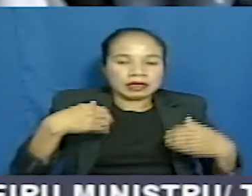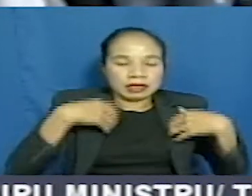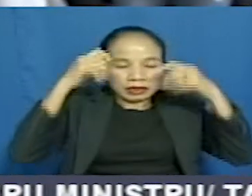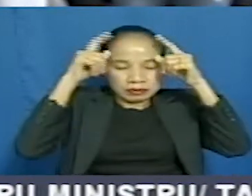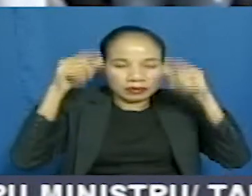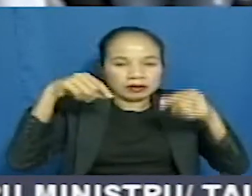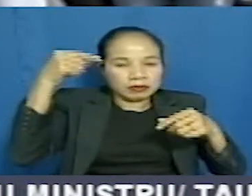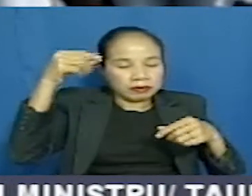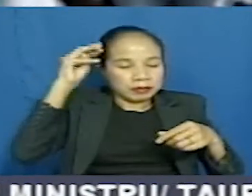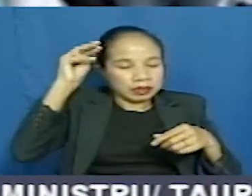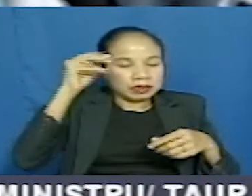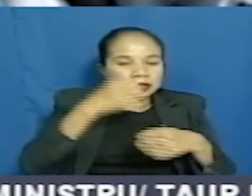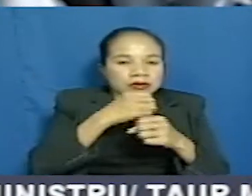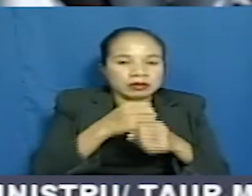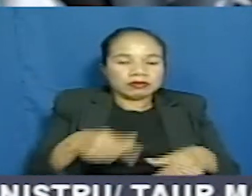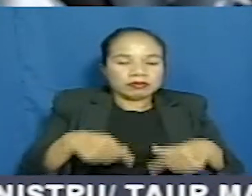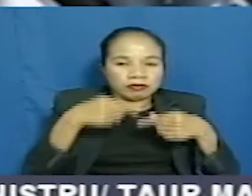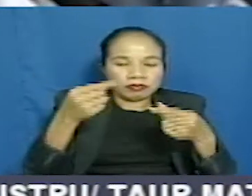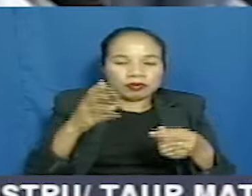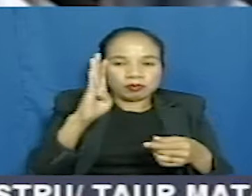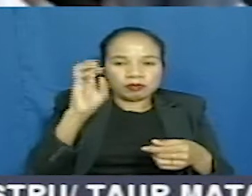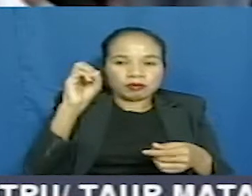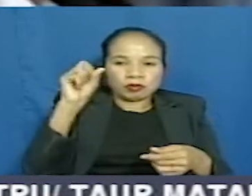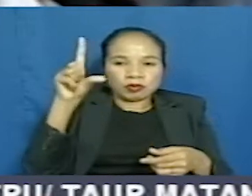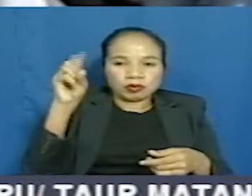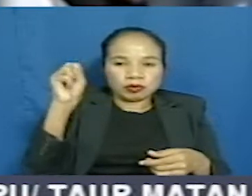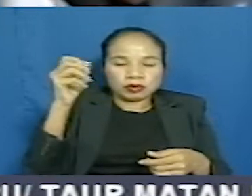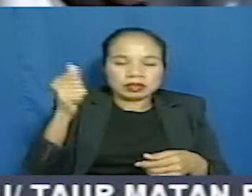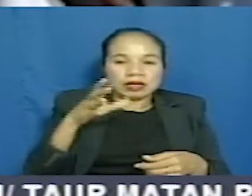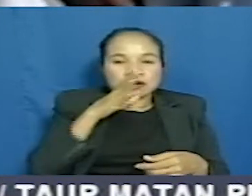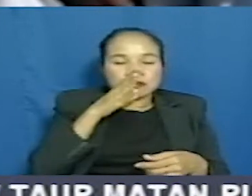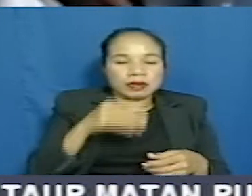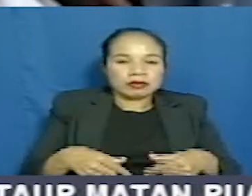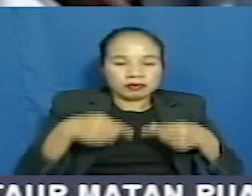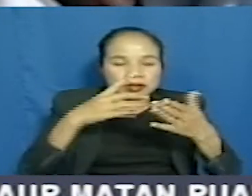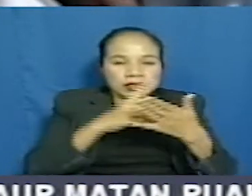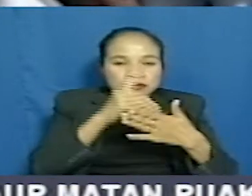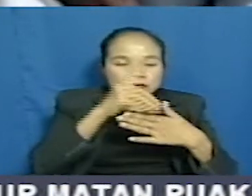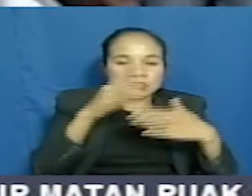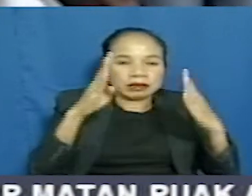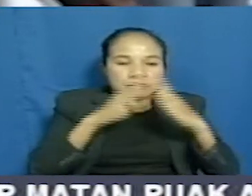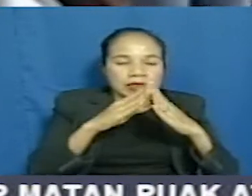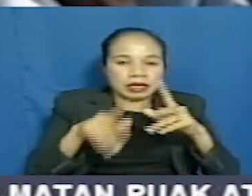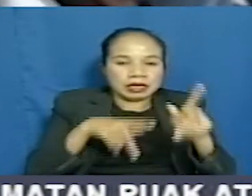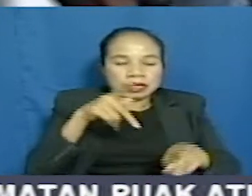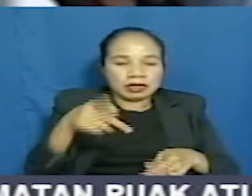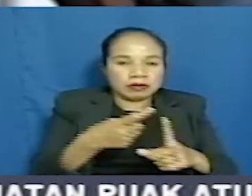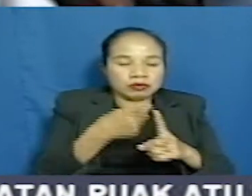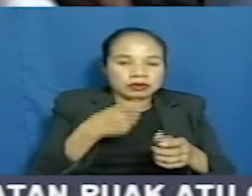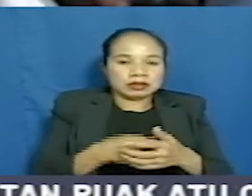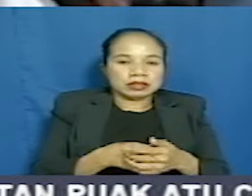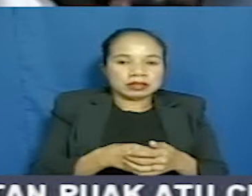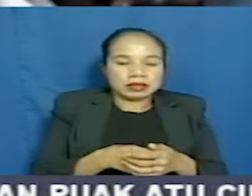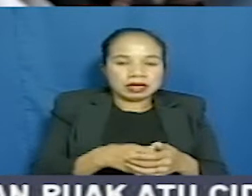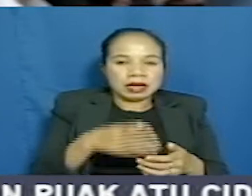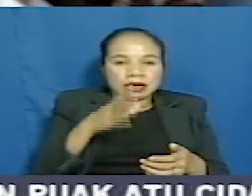Bolsa da Mãe e dene tau atenção te tebes ba desenvolvimento capital humano di liu labarik sira husi ina nia kabularan